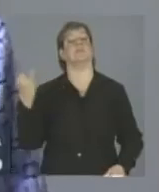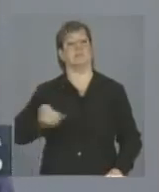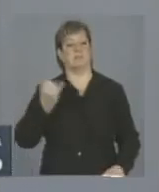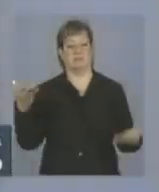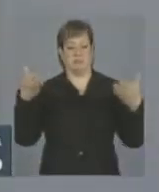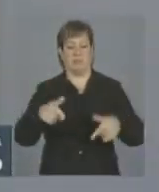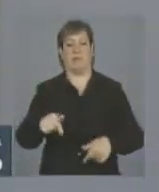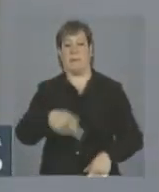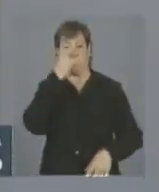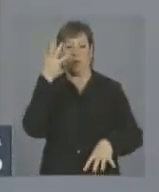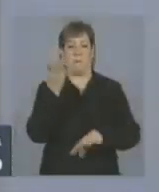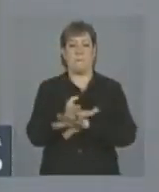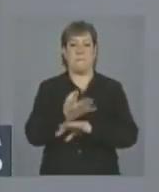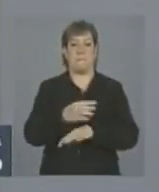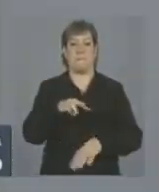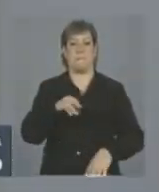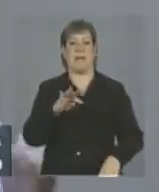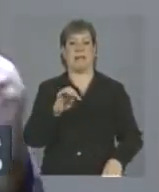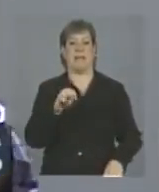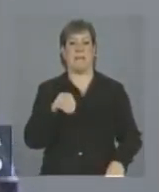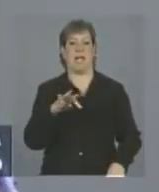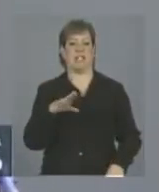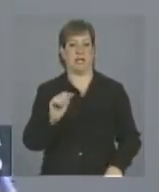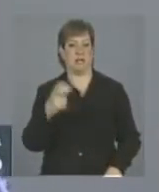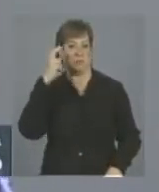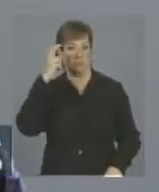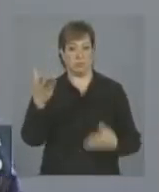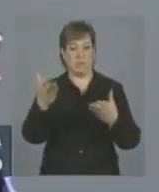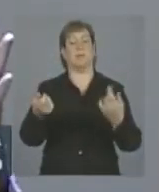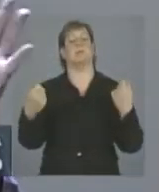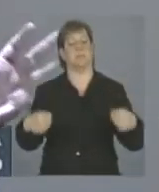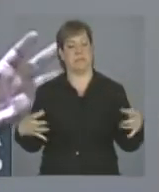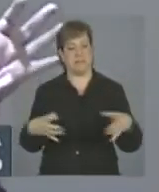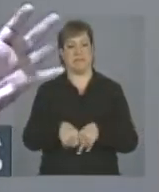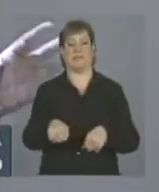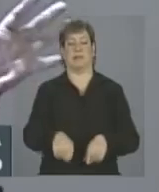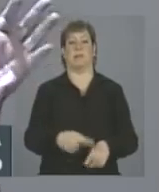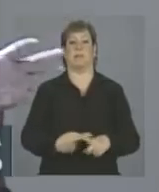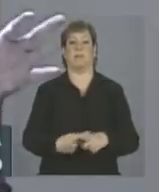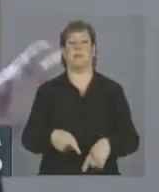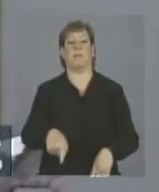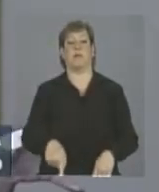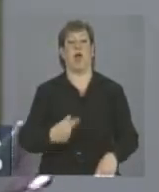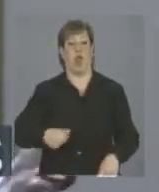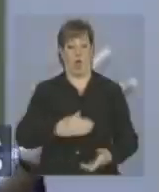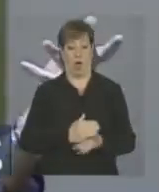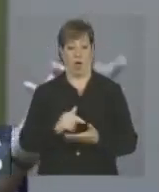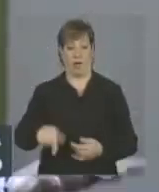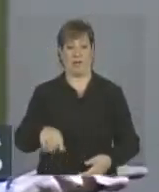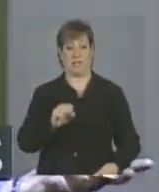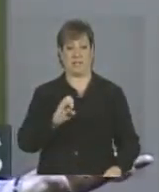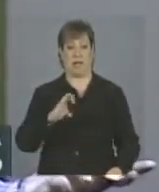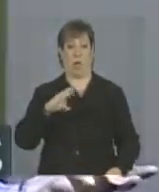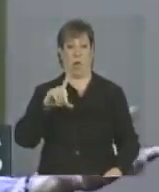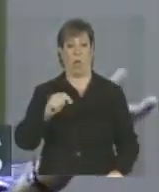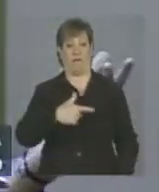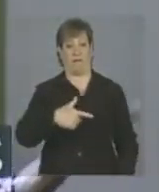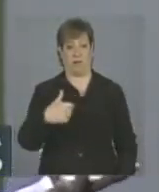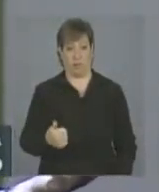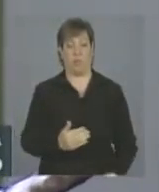tenha matemáticos, é importante. Porque nós vamos entrar no século XXI a